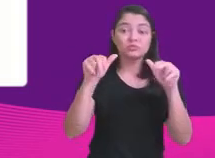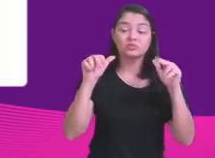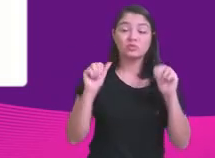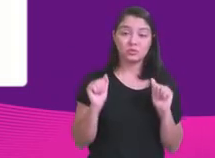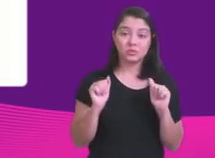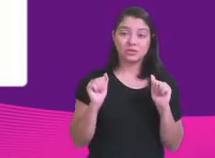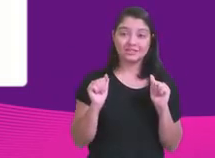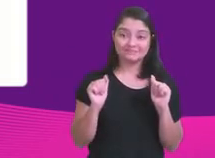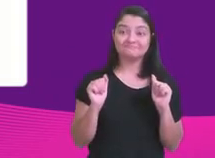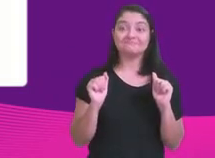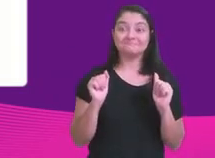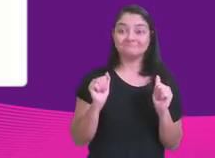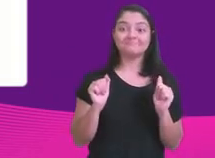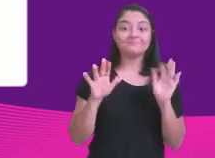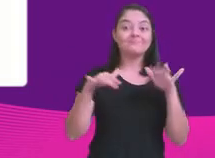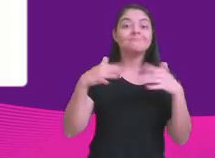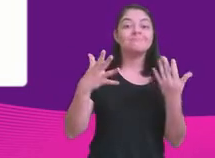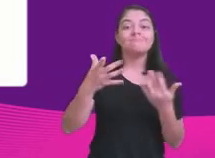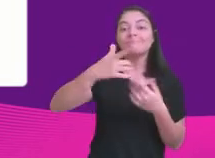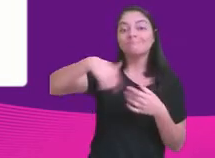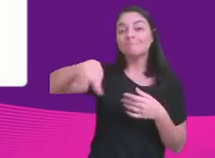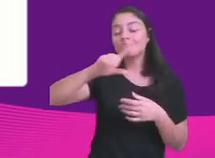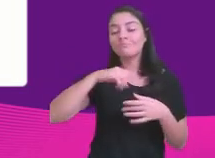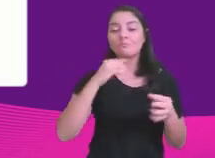inerente da técnica transanal.